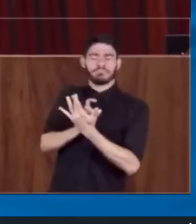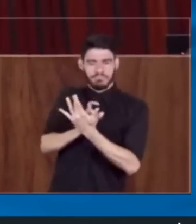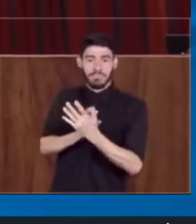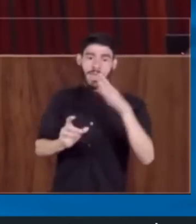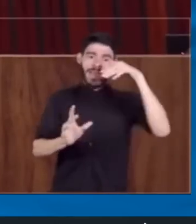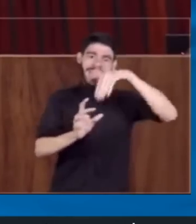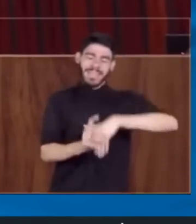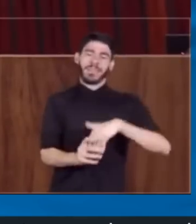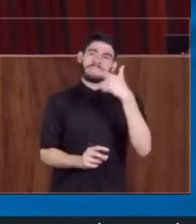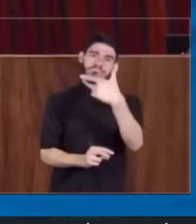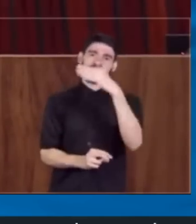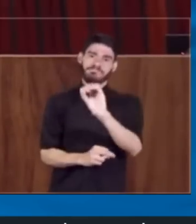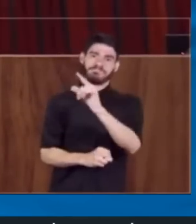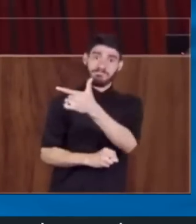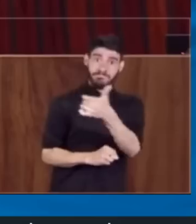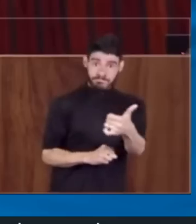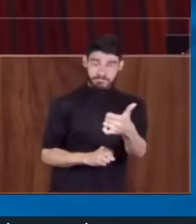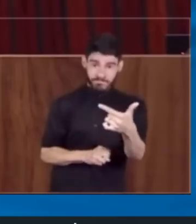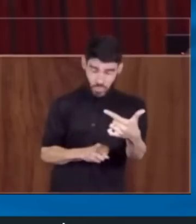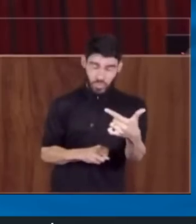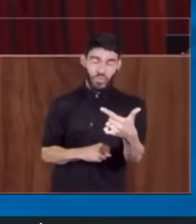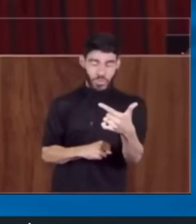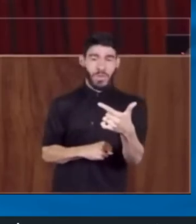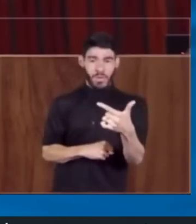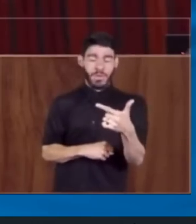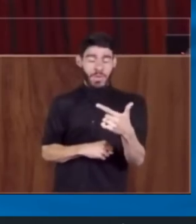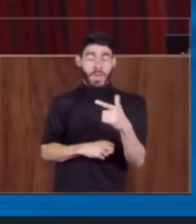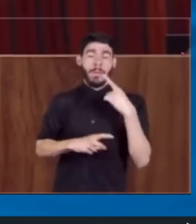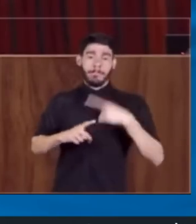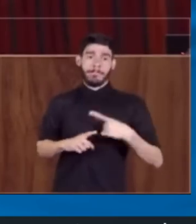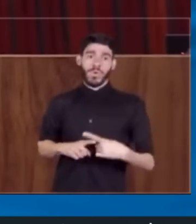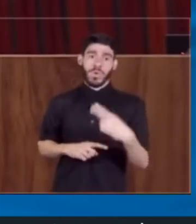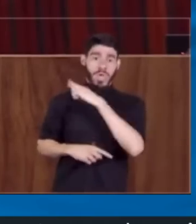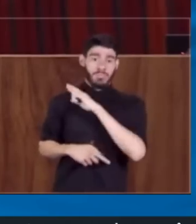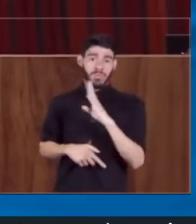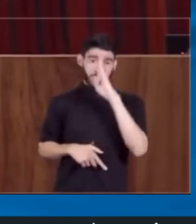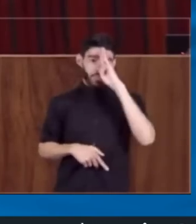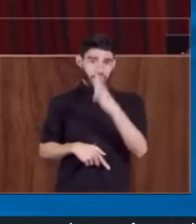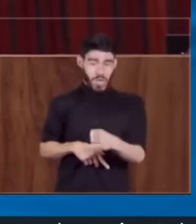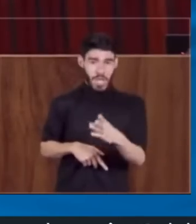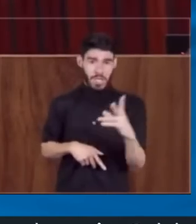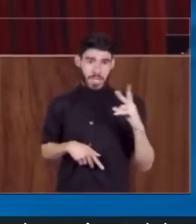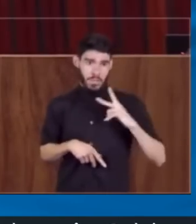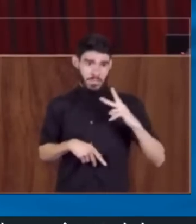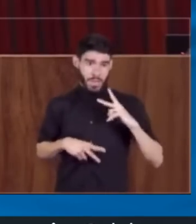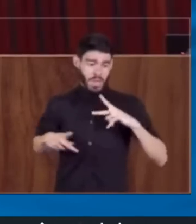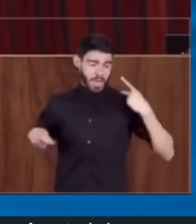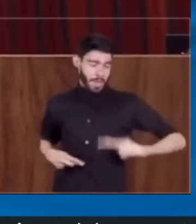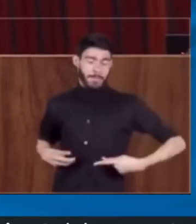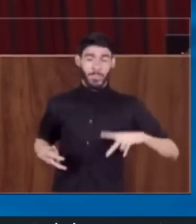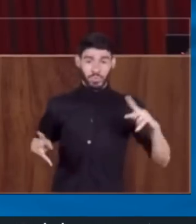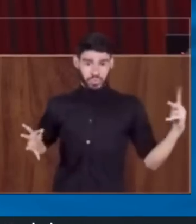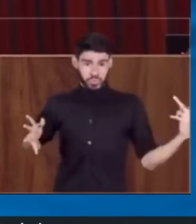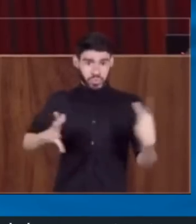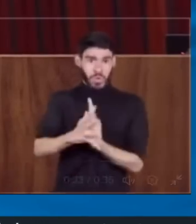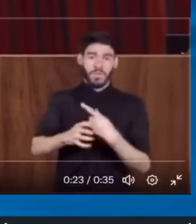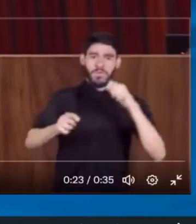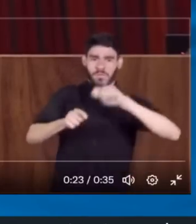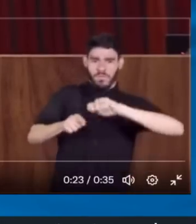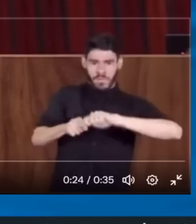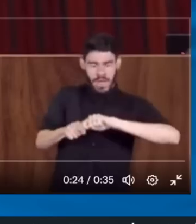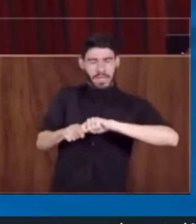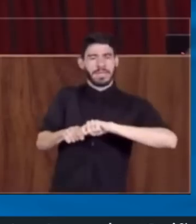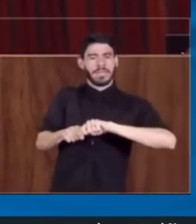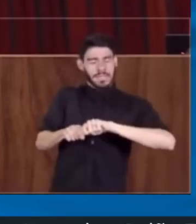eleições de 2022, em razão de sua responsabilidade direta e pessoal pela conduta ilícita praticada em